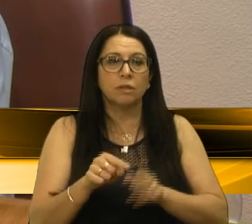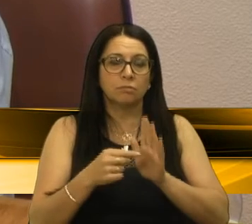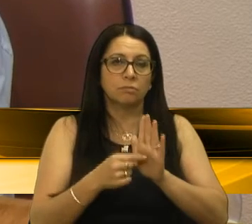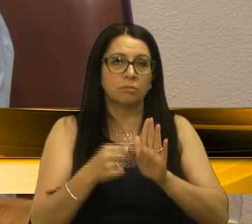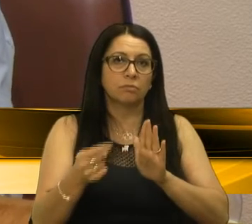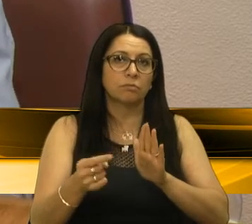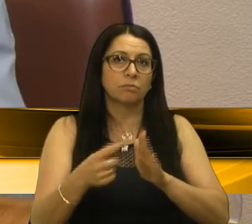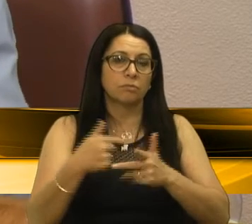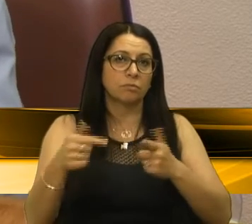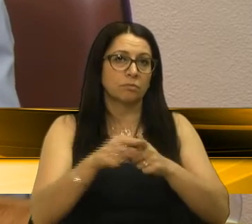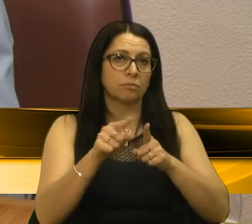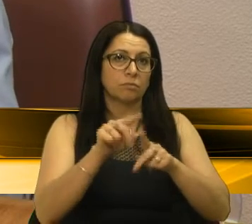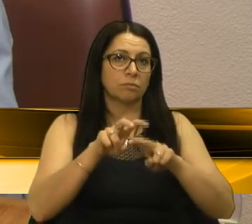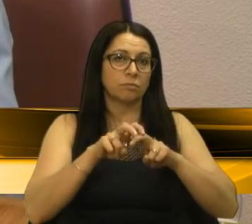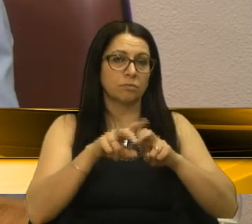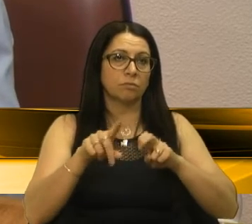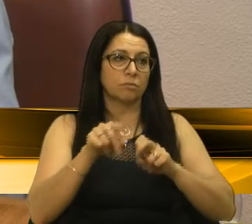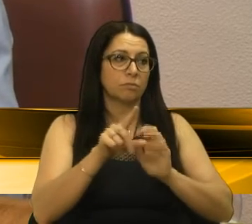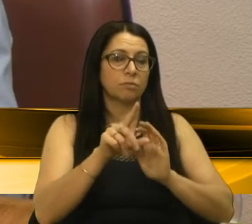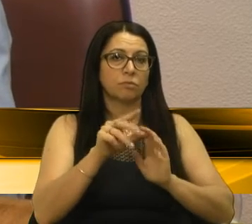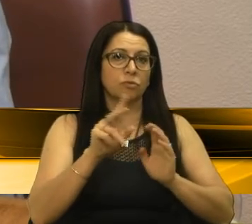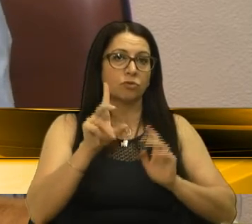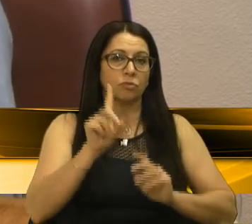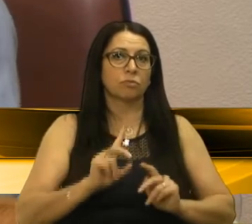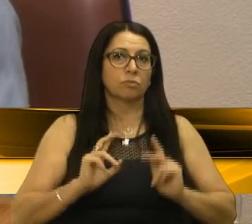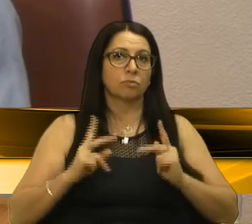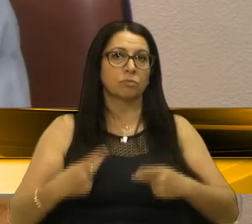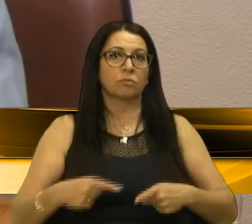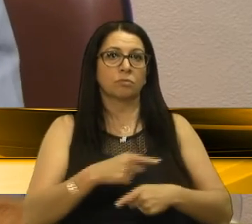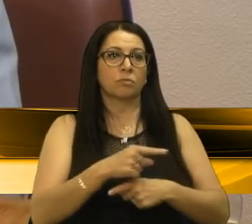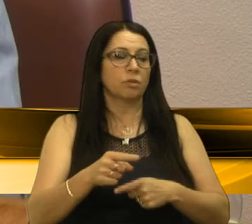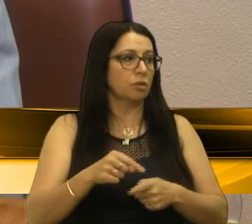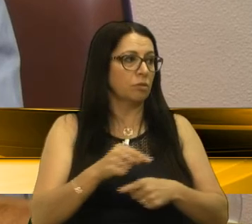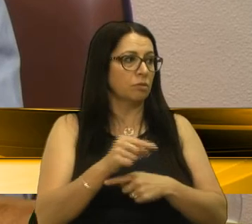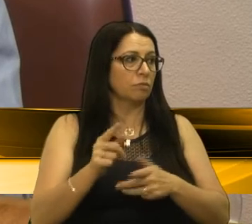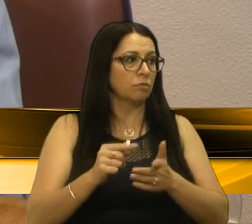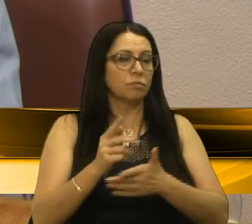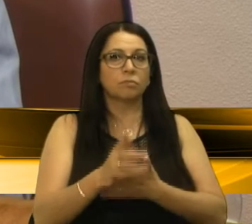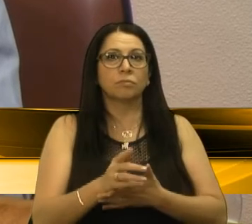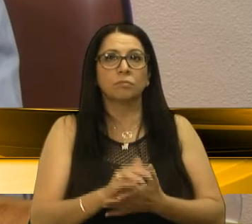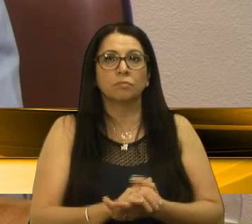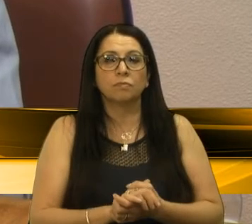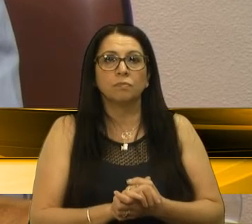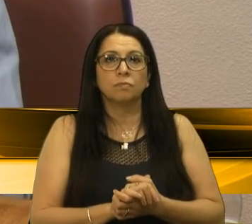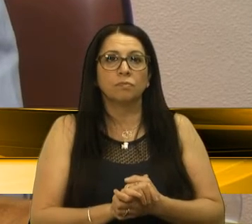5. As causas relativas a direitos humanos a que se refere o parágrafo 5º deste artigo.